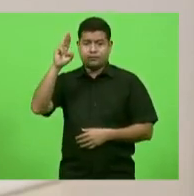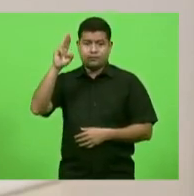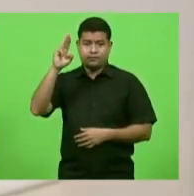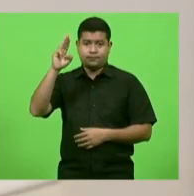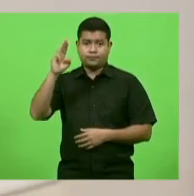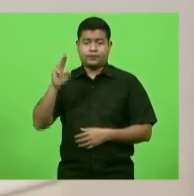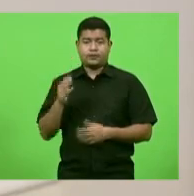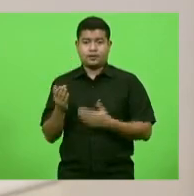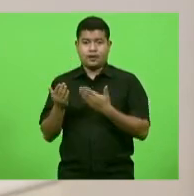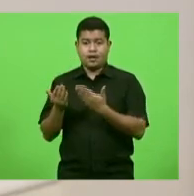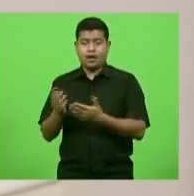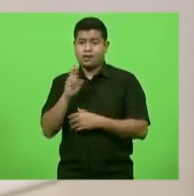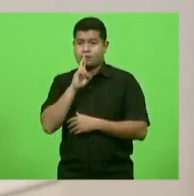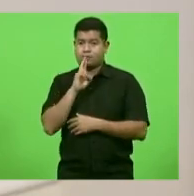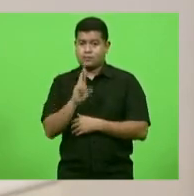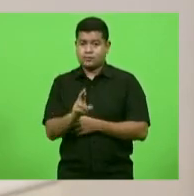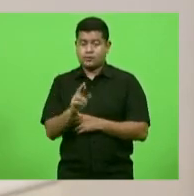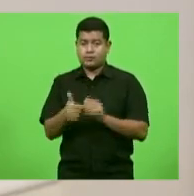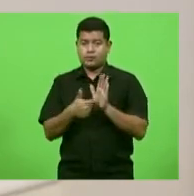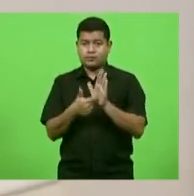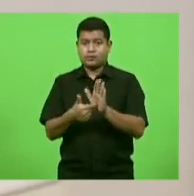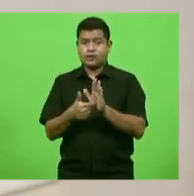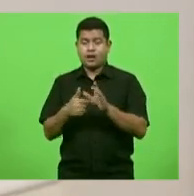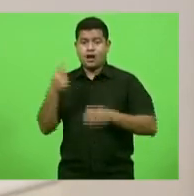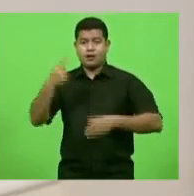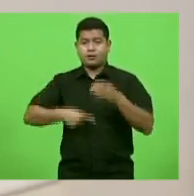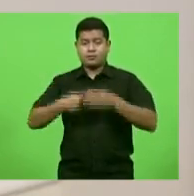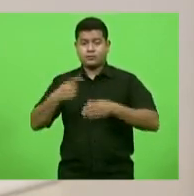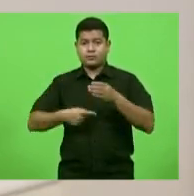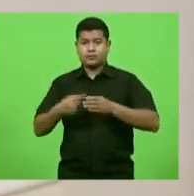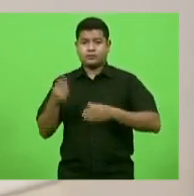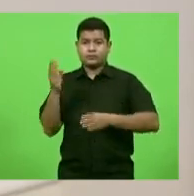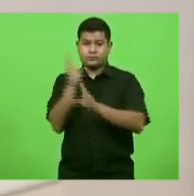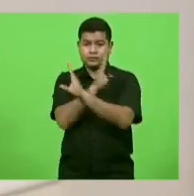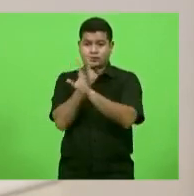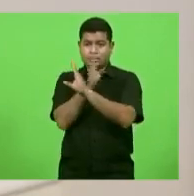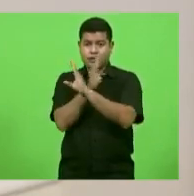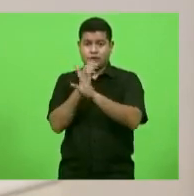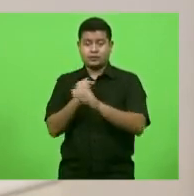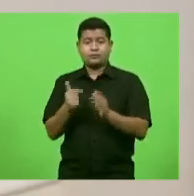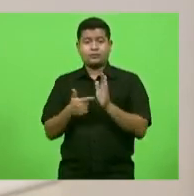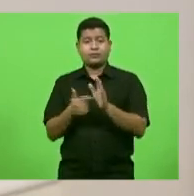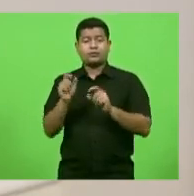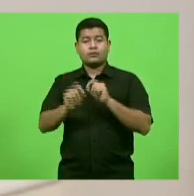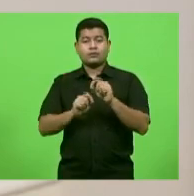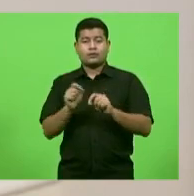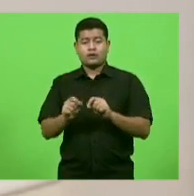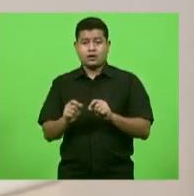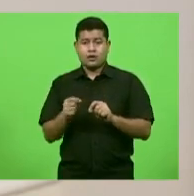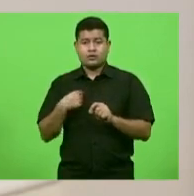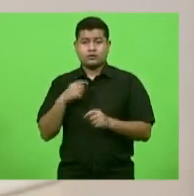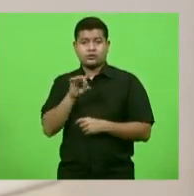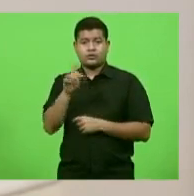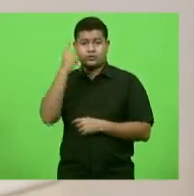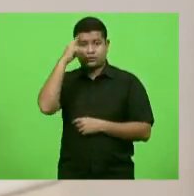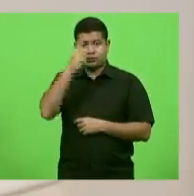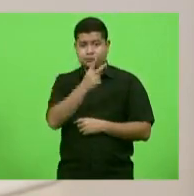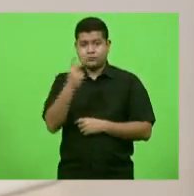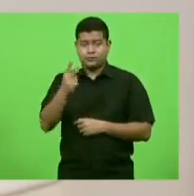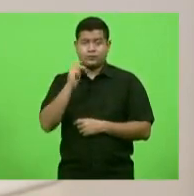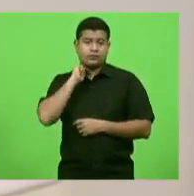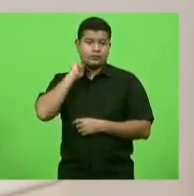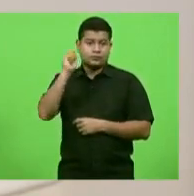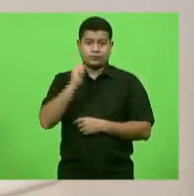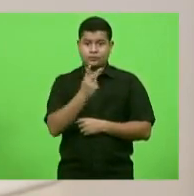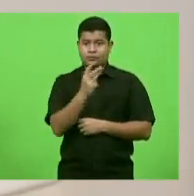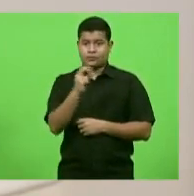sua resposta apresentada à Comissão Parlamentar de Inquérito, apontou que somente em 22/4/2020, em